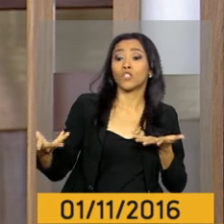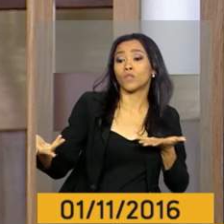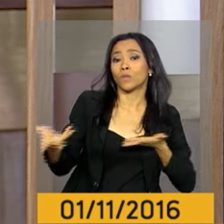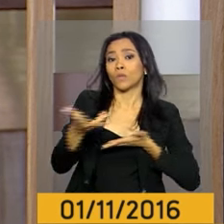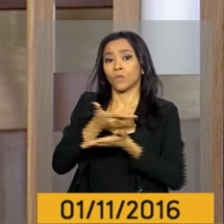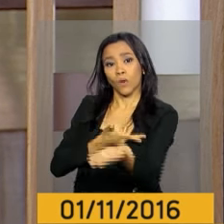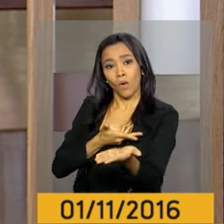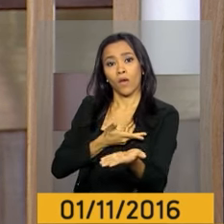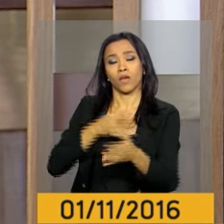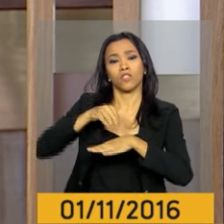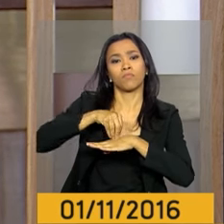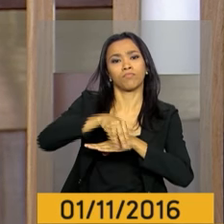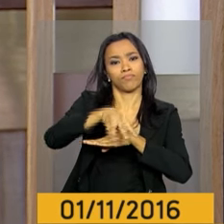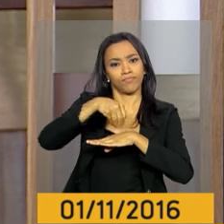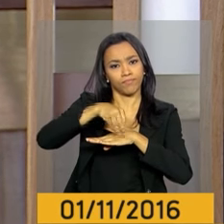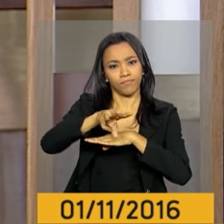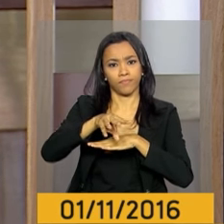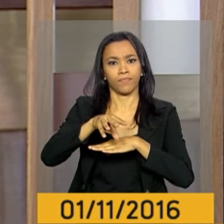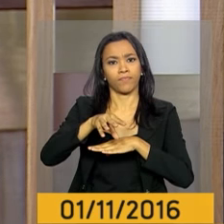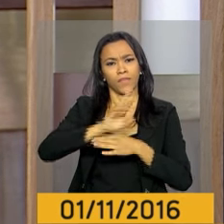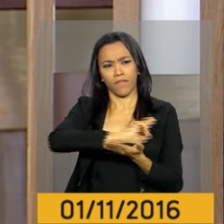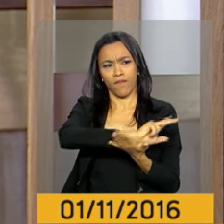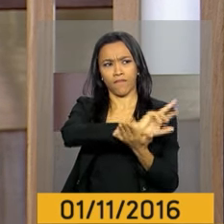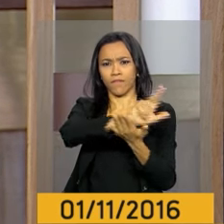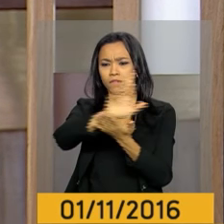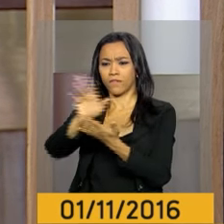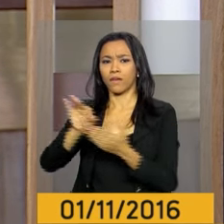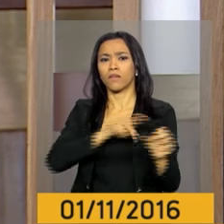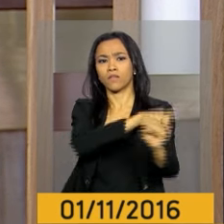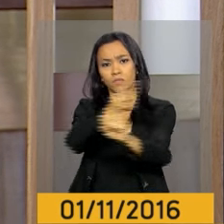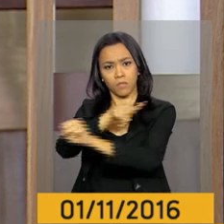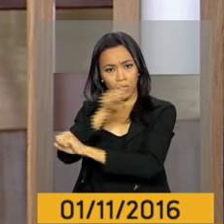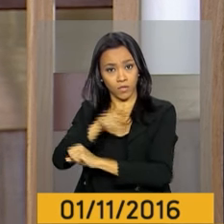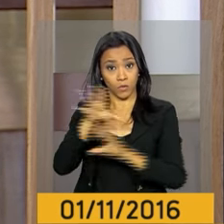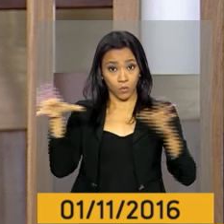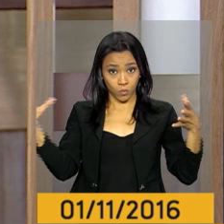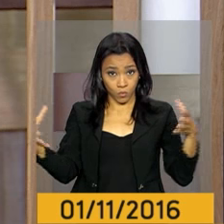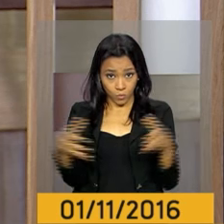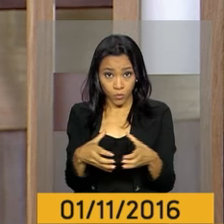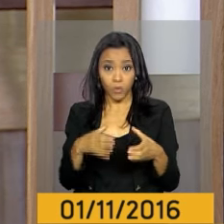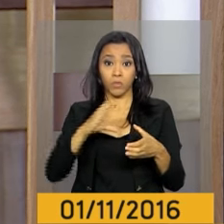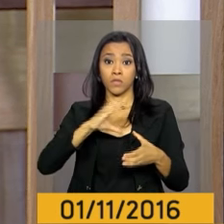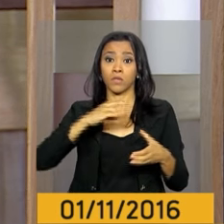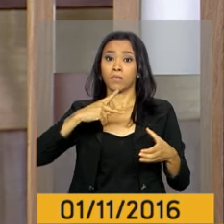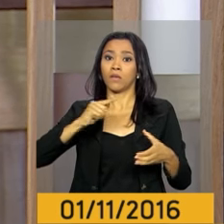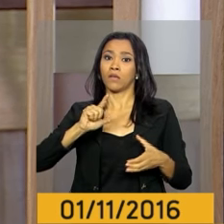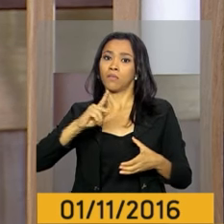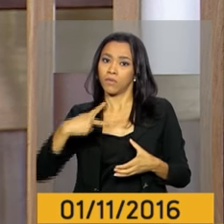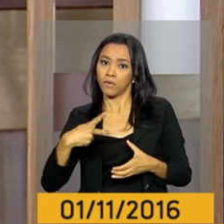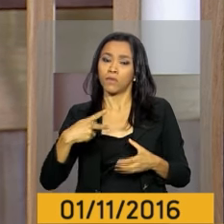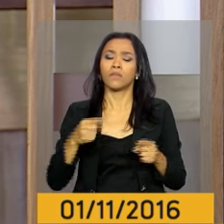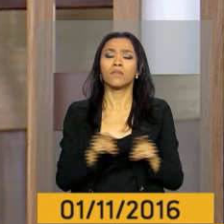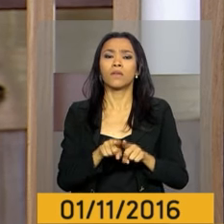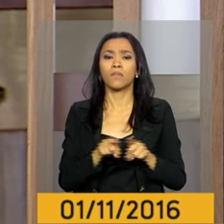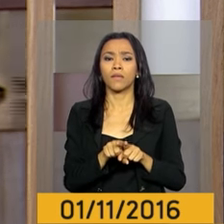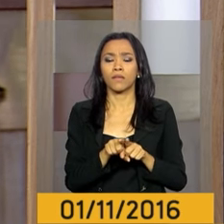informações entre os vários países. E, particularmente,